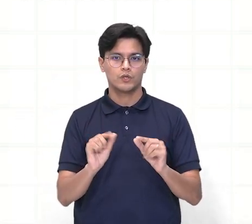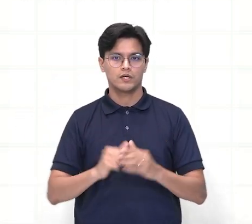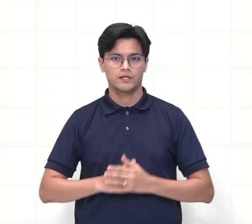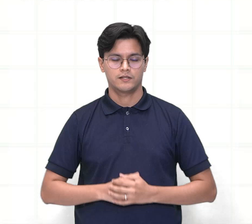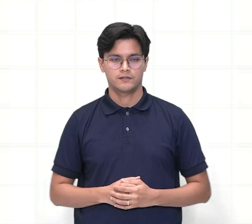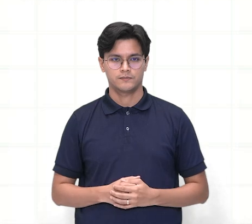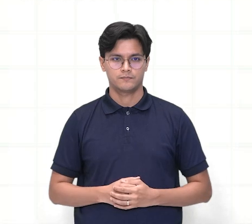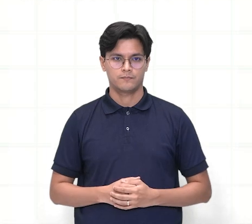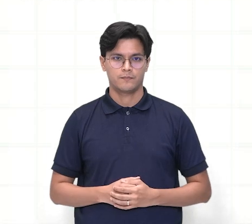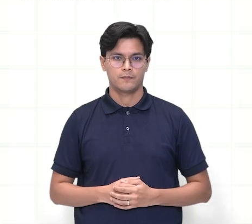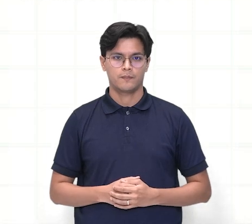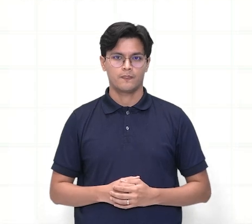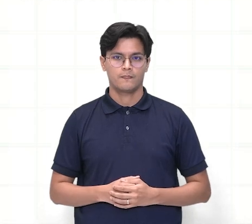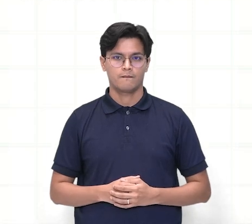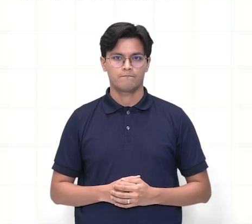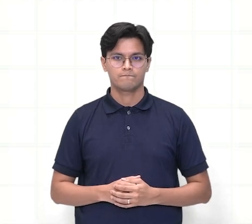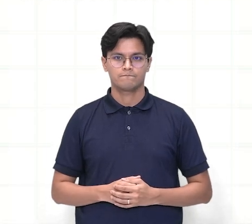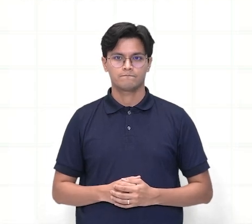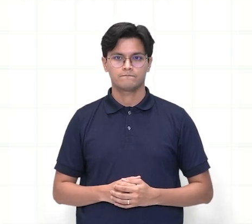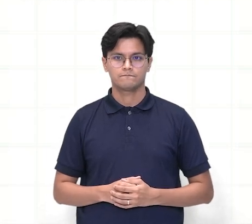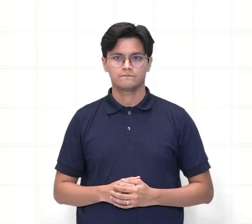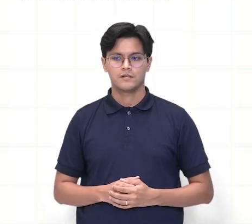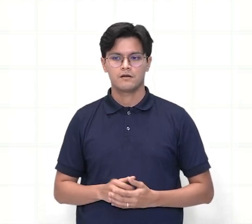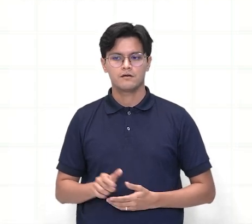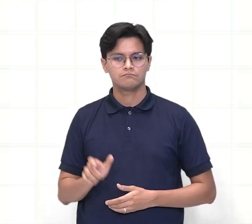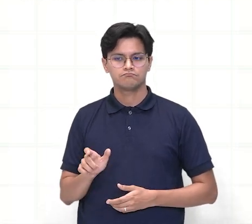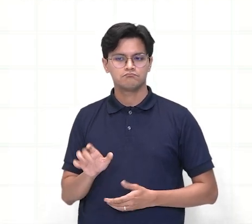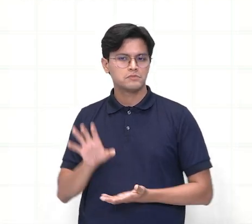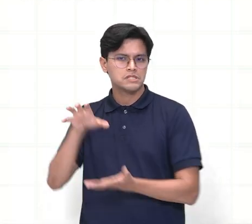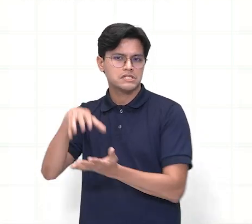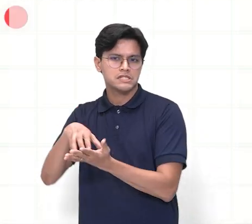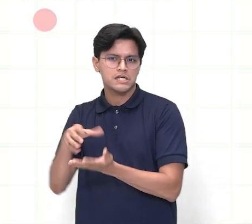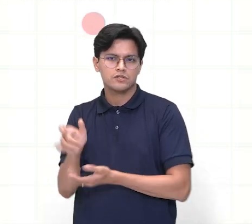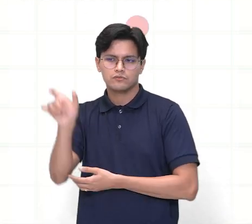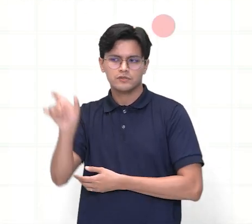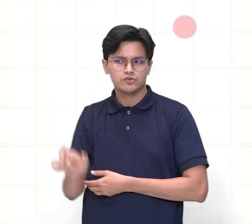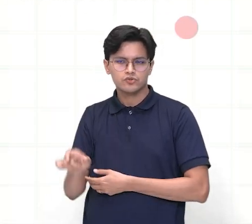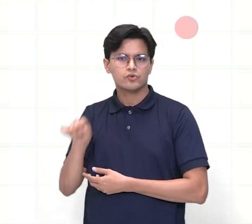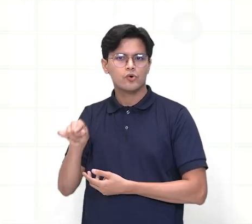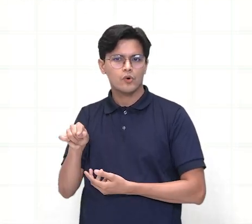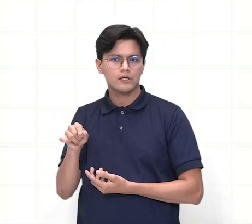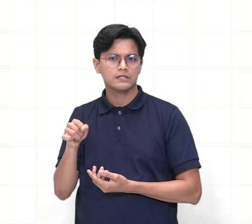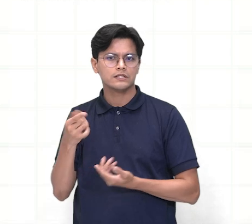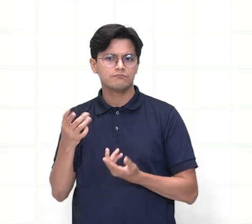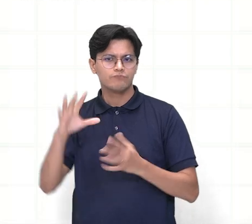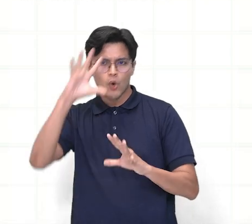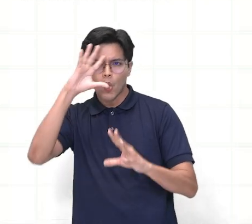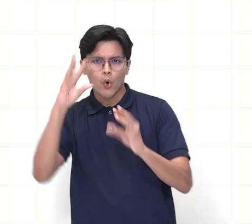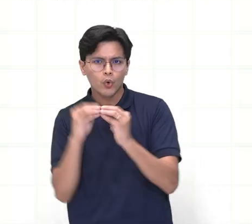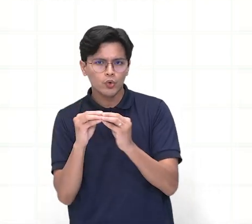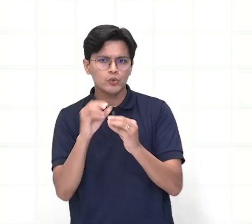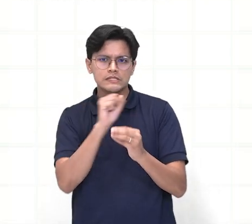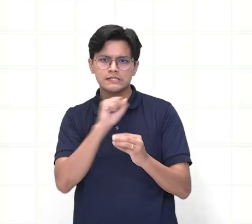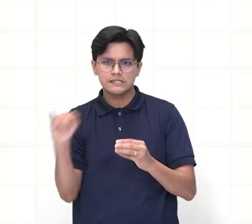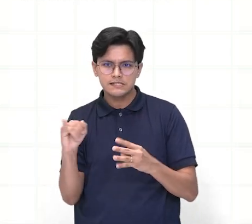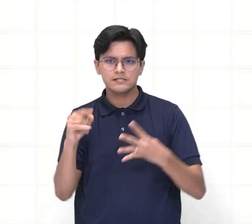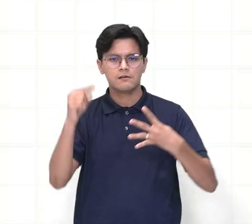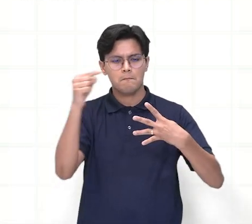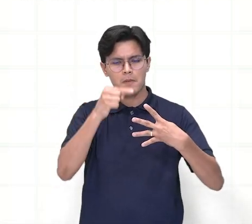que é surto, o que é endemia, o que é epidemia, o que é pandemia?